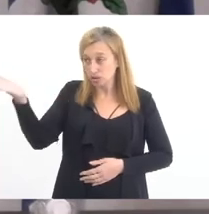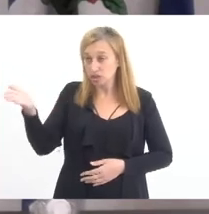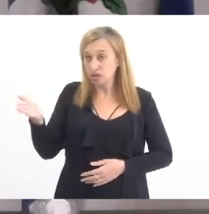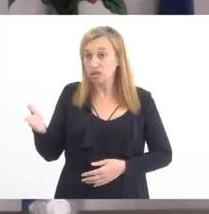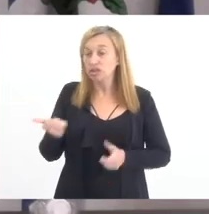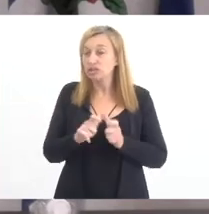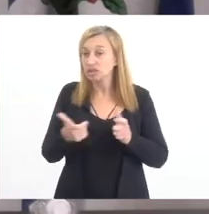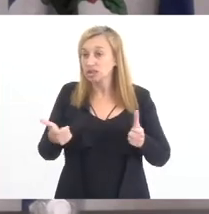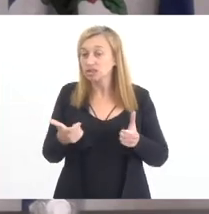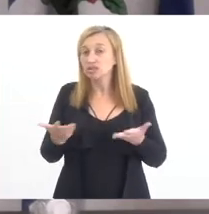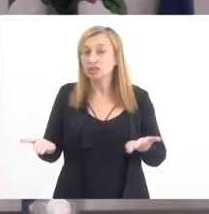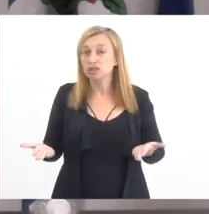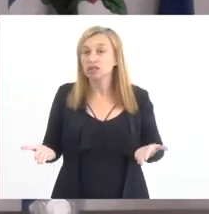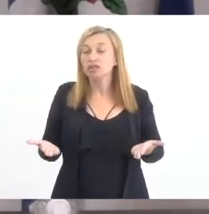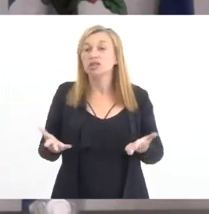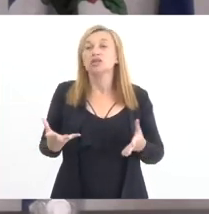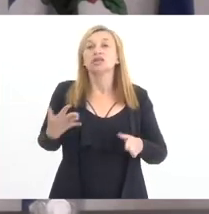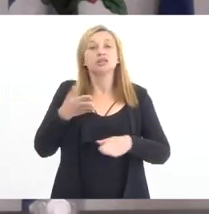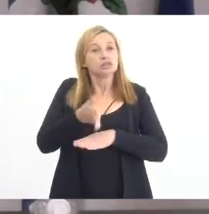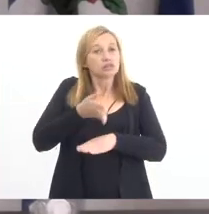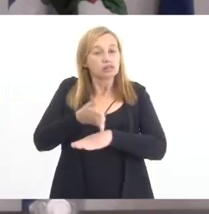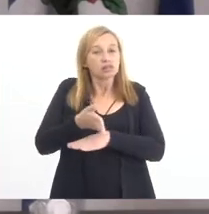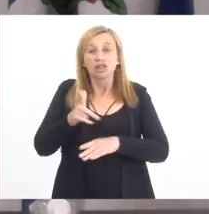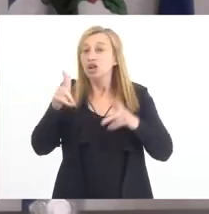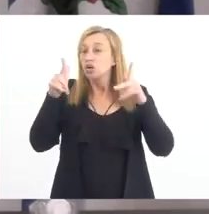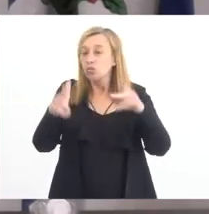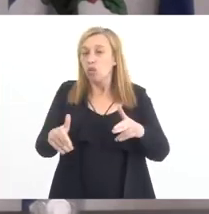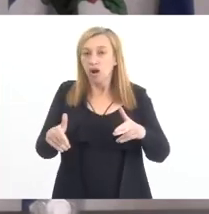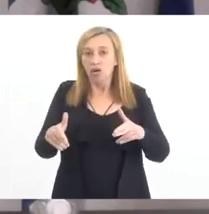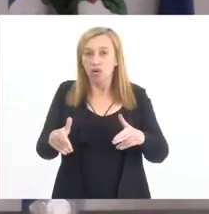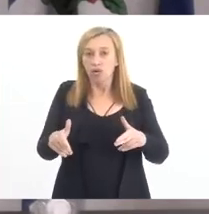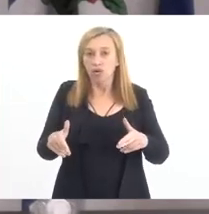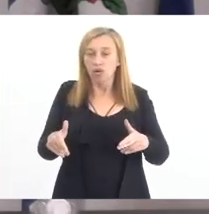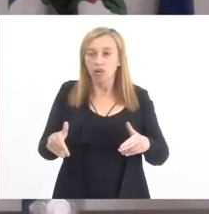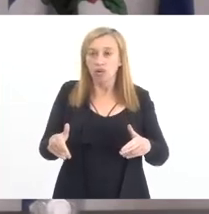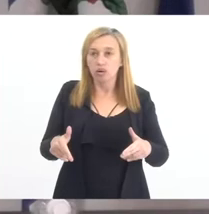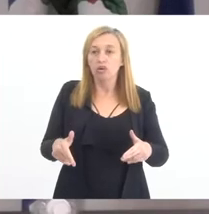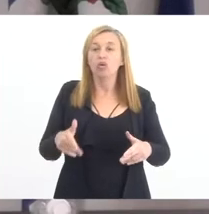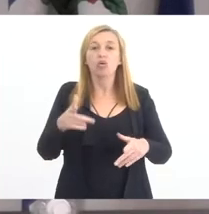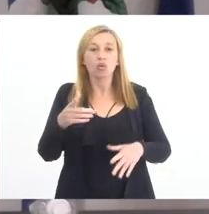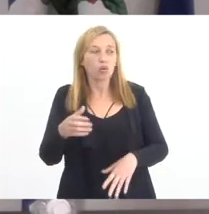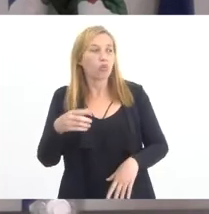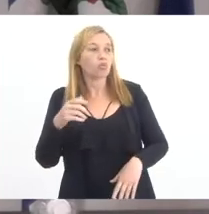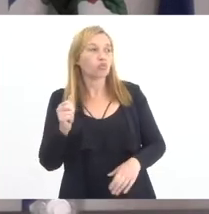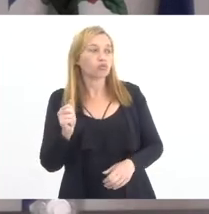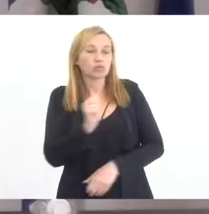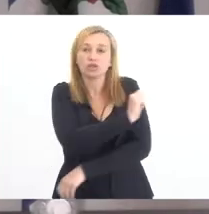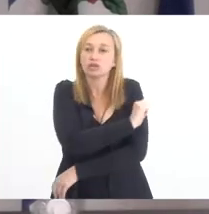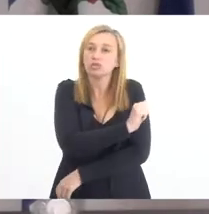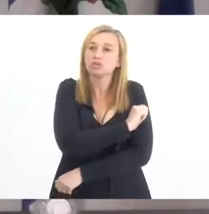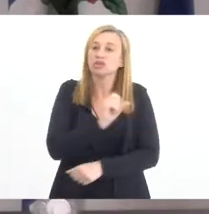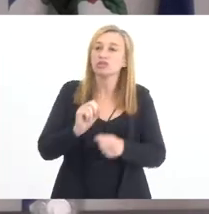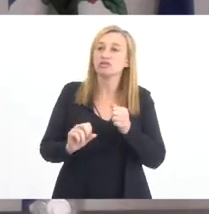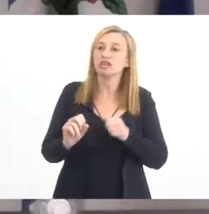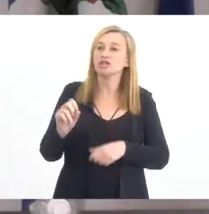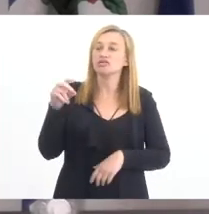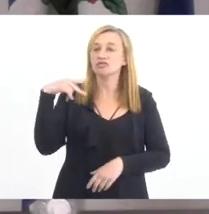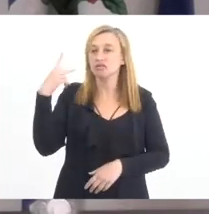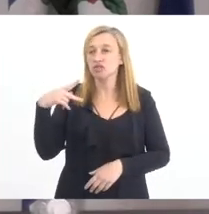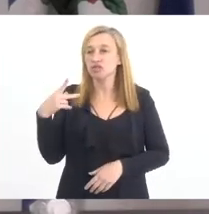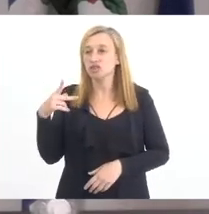esse grande número, ingressaram no mesmo vestibular. O aluno que faz o vestibular e opta, pô, não, eu quero fazer